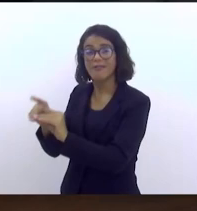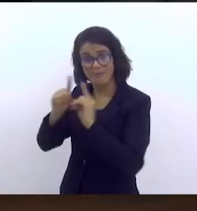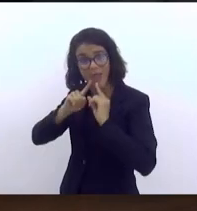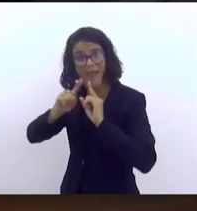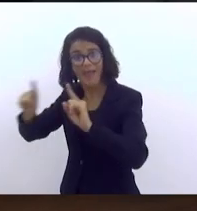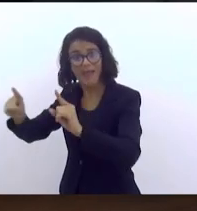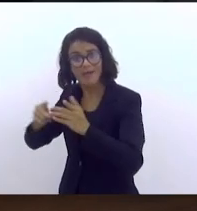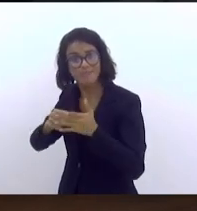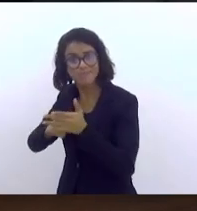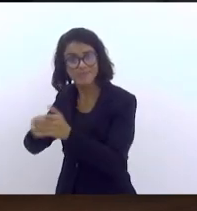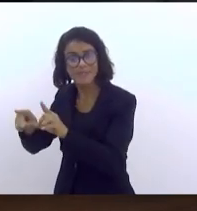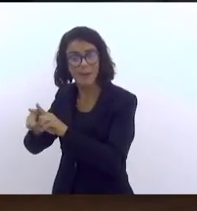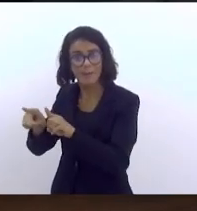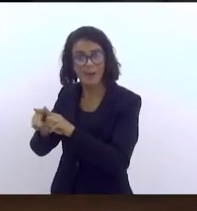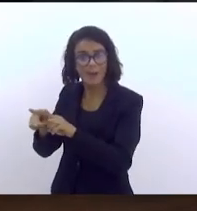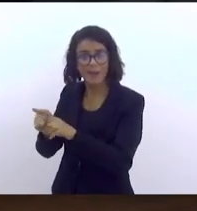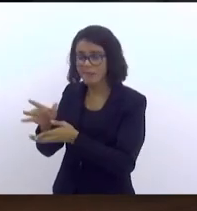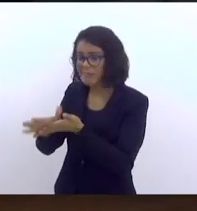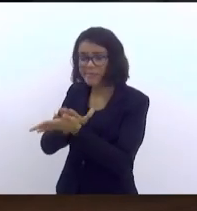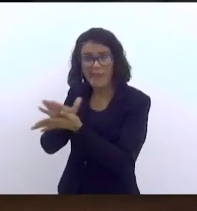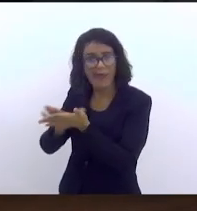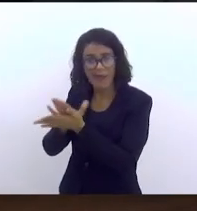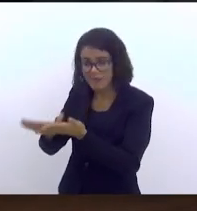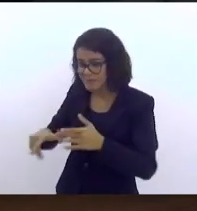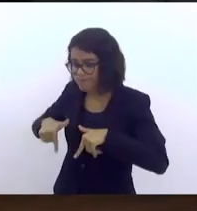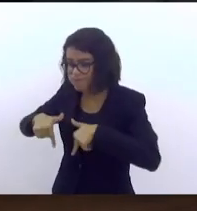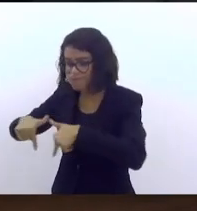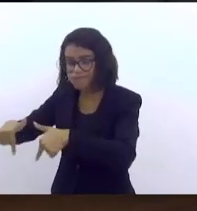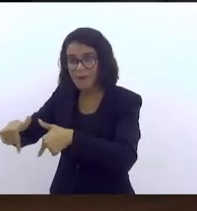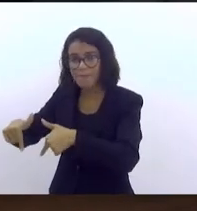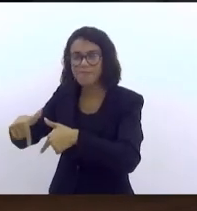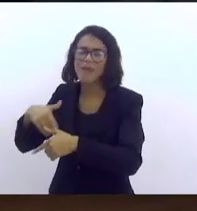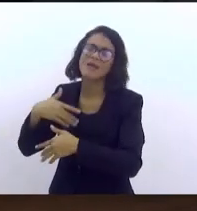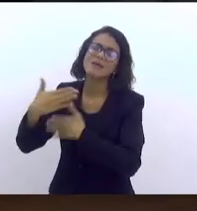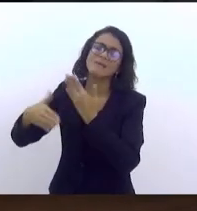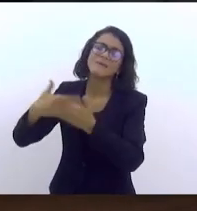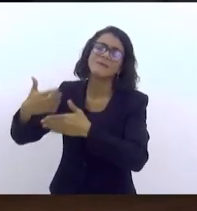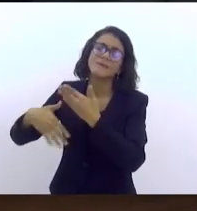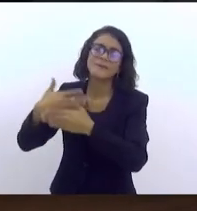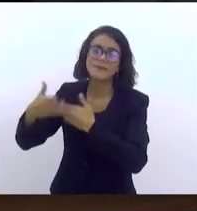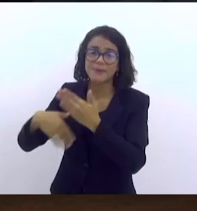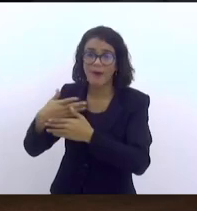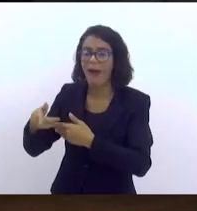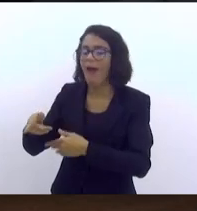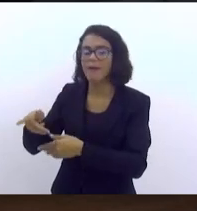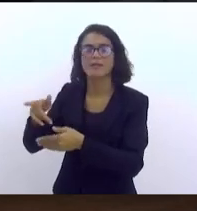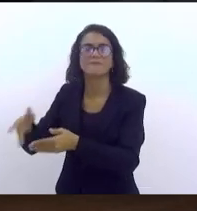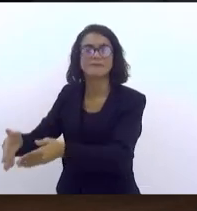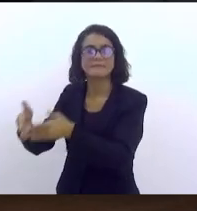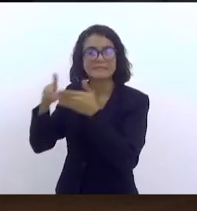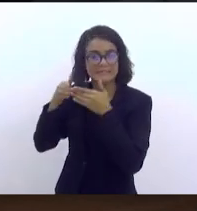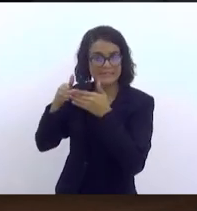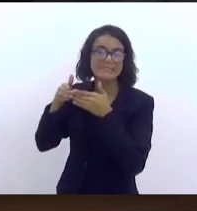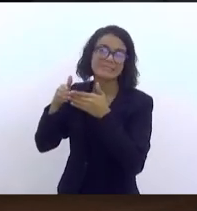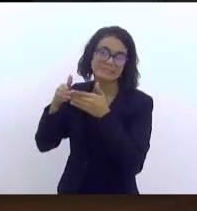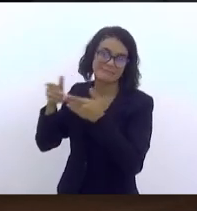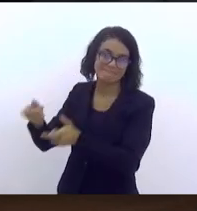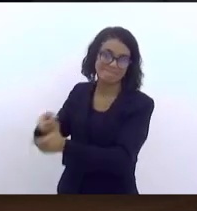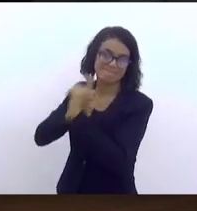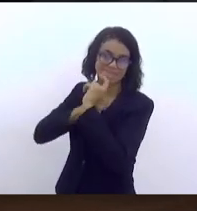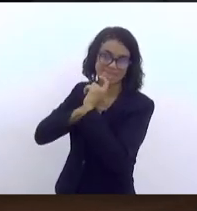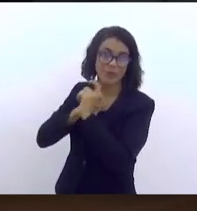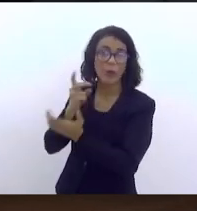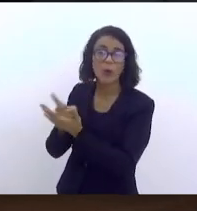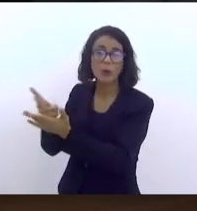ou seja nada foi feito até que depois de muito tempo ele foi afastado de fato eu continuou na casa dele